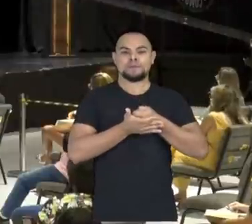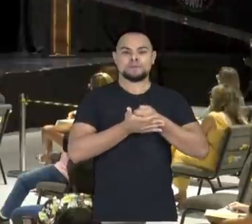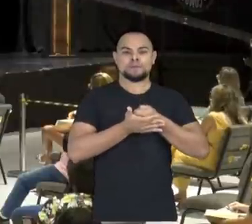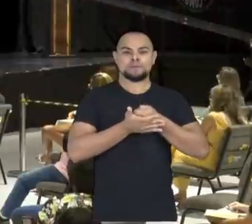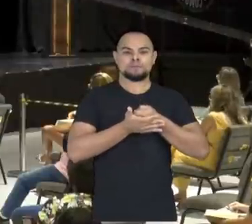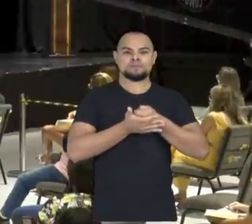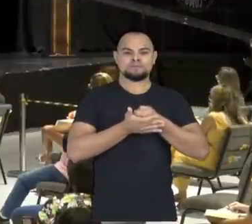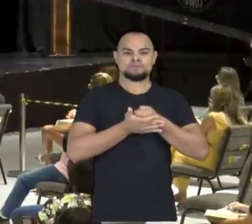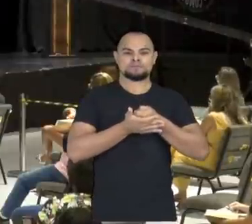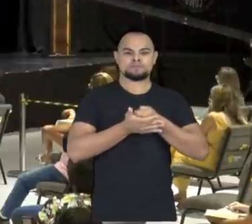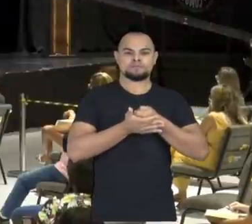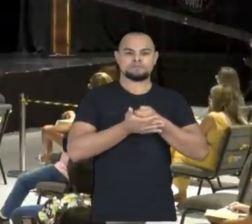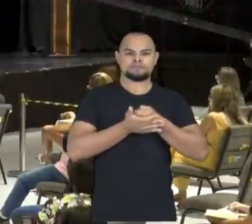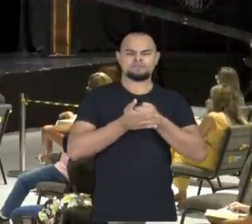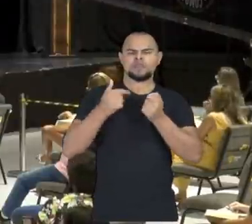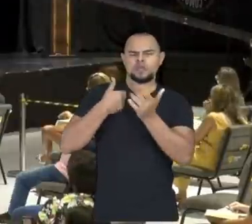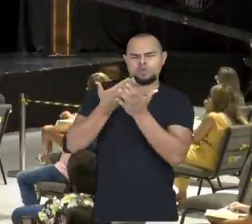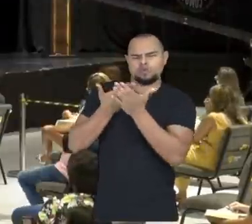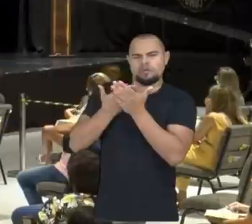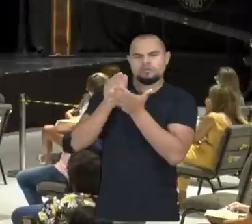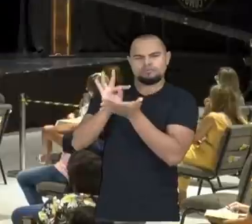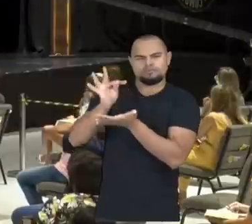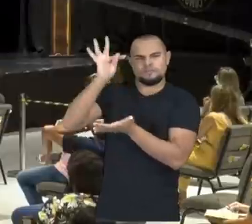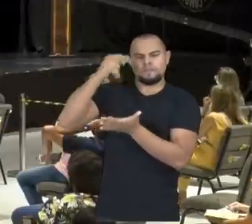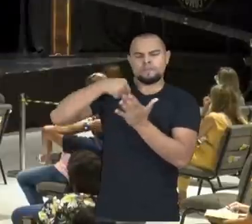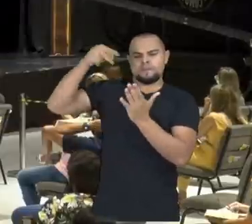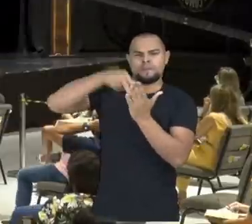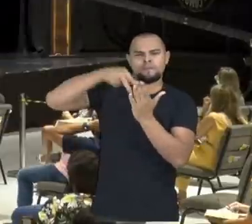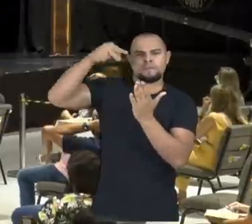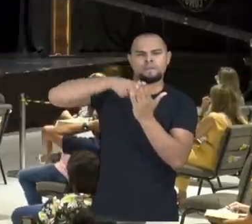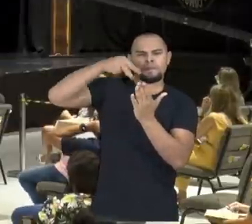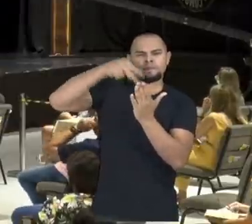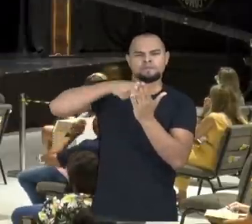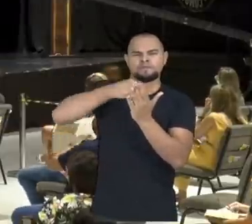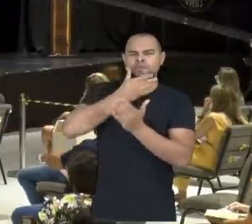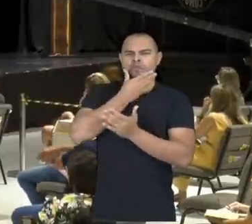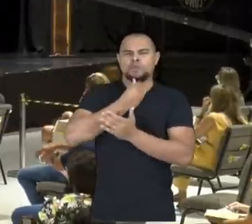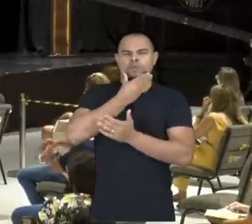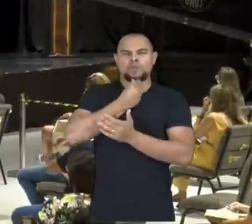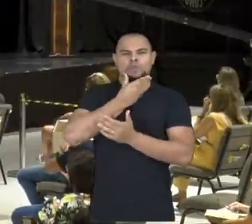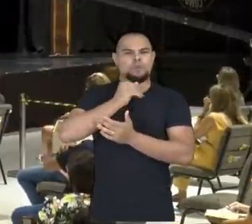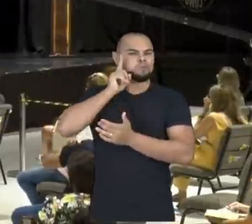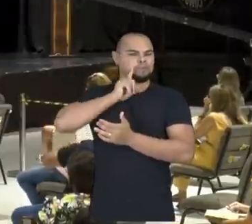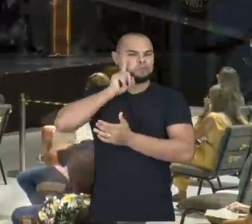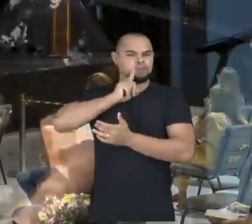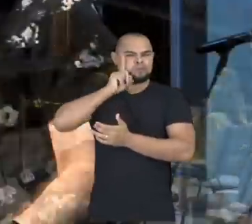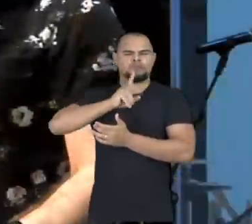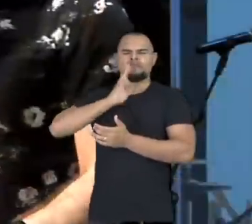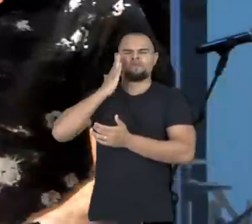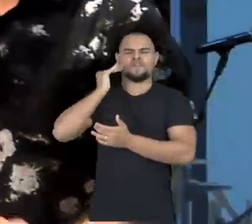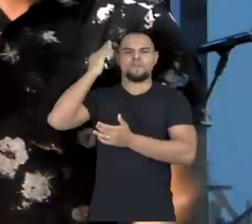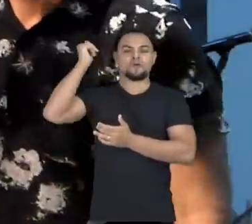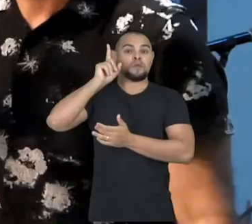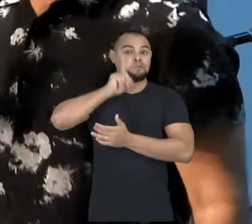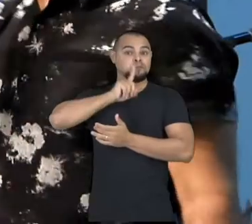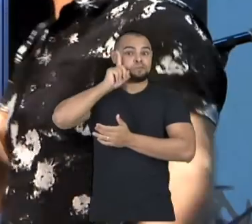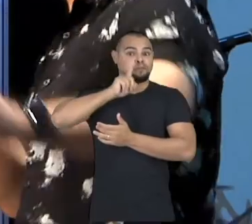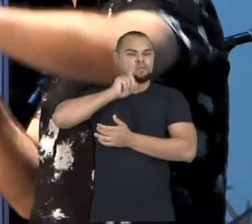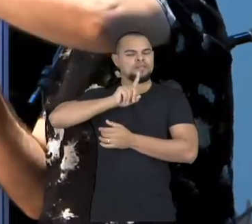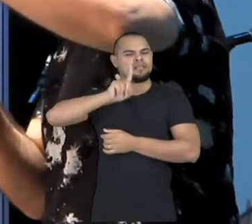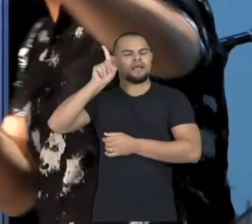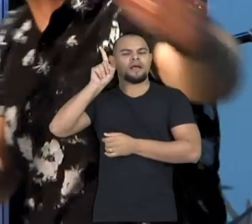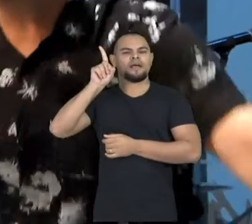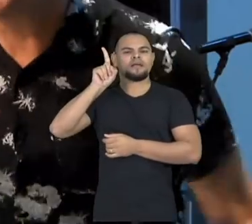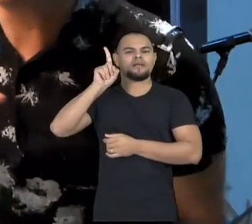Em uma das minhas fases de estudo teológico, eu li muito sobre o Charles Finney, muito conhecido nos Estados Unidos, conhecido